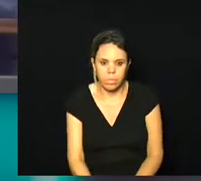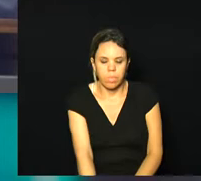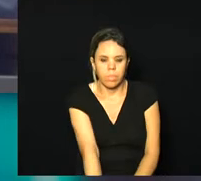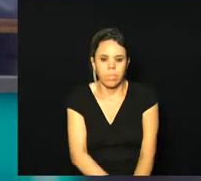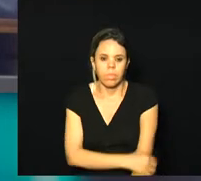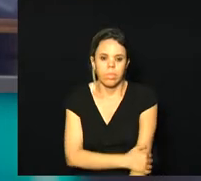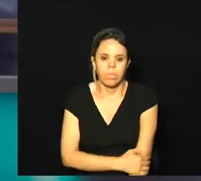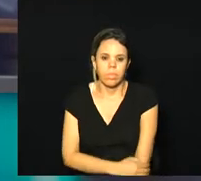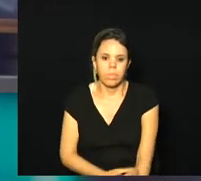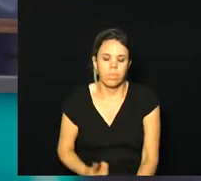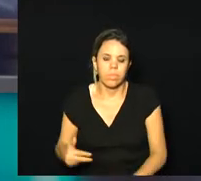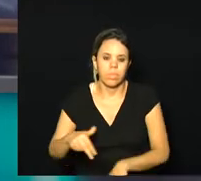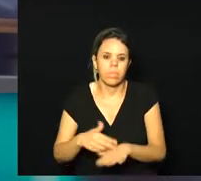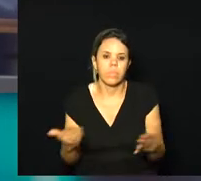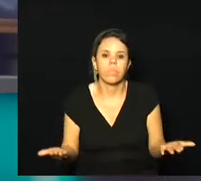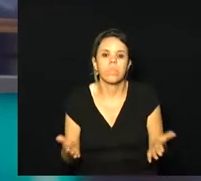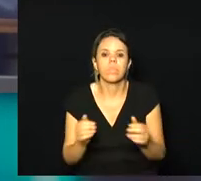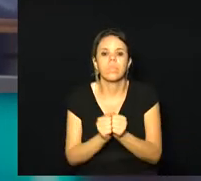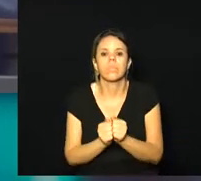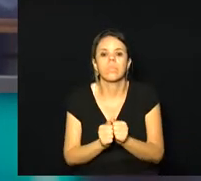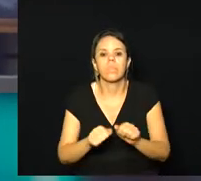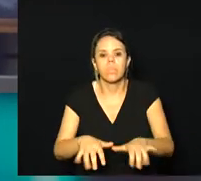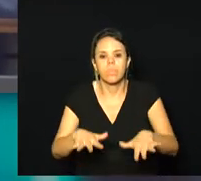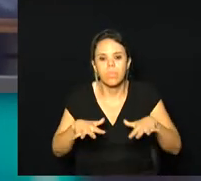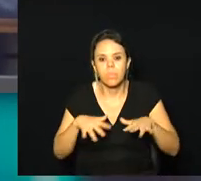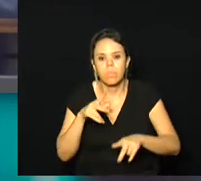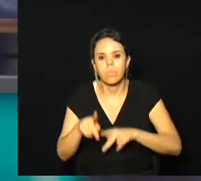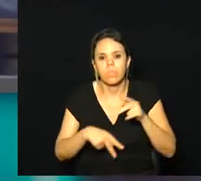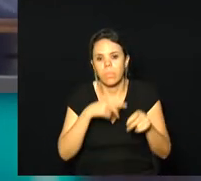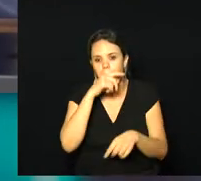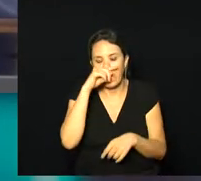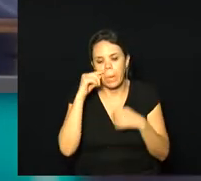aqui estamos, nesse momento, juntamente com uma plateia